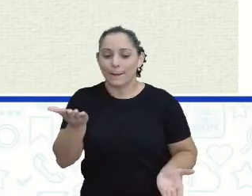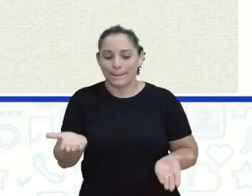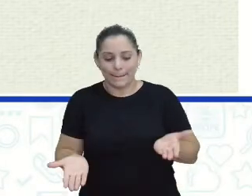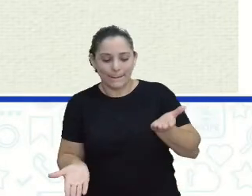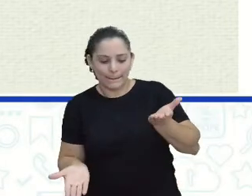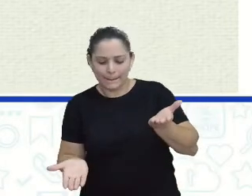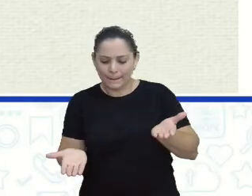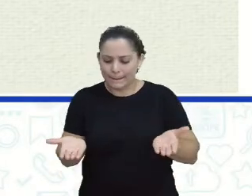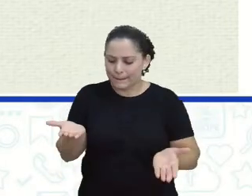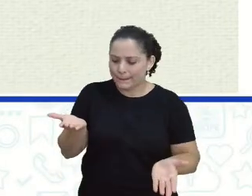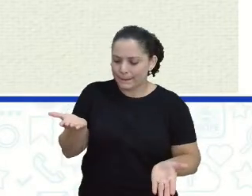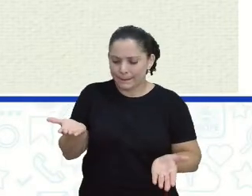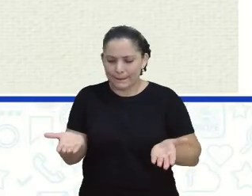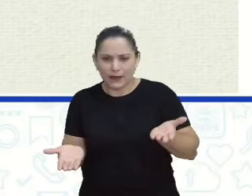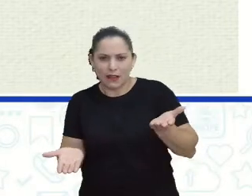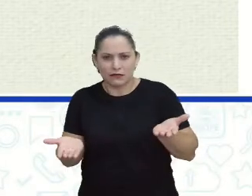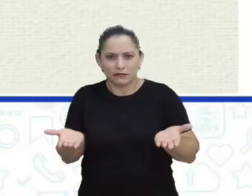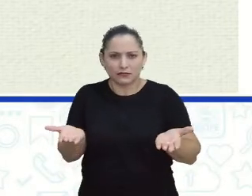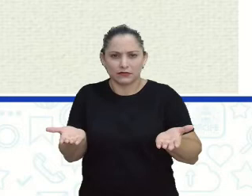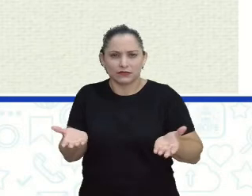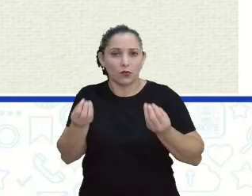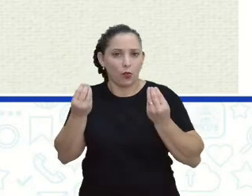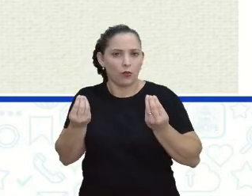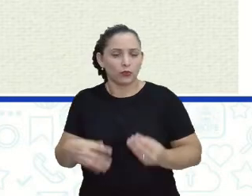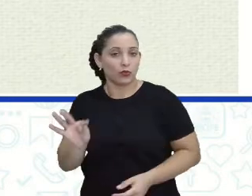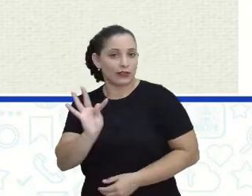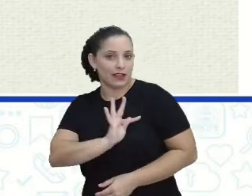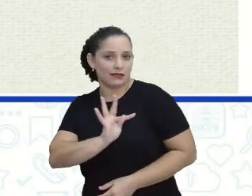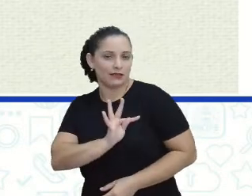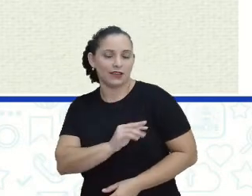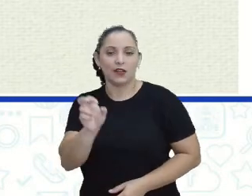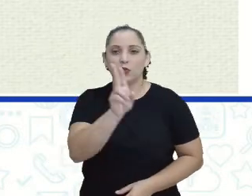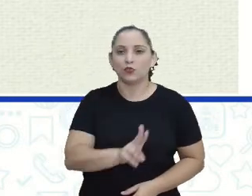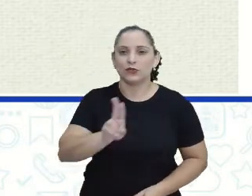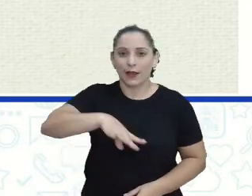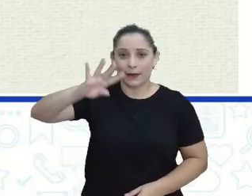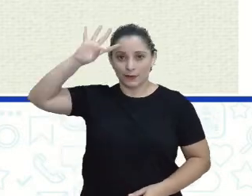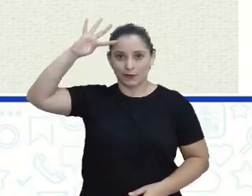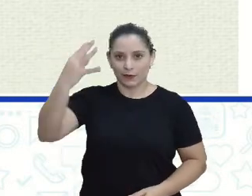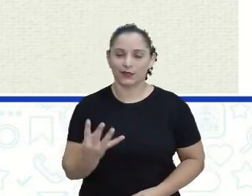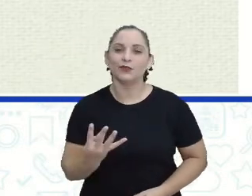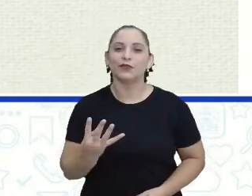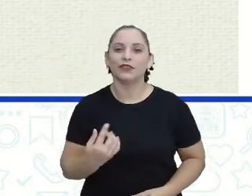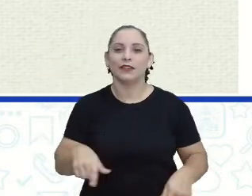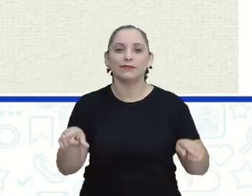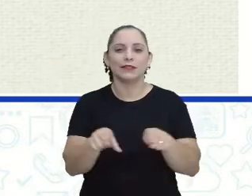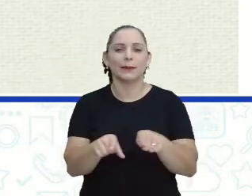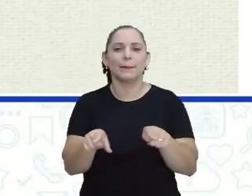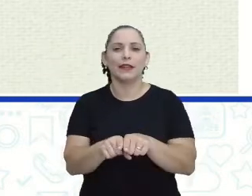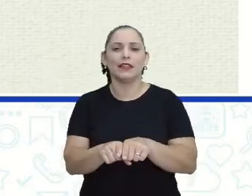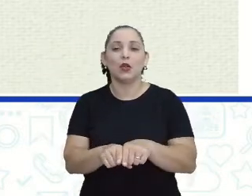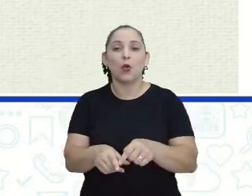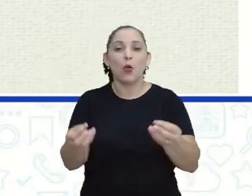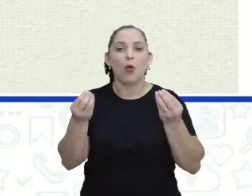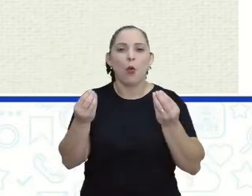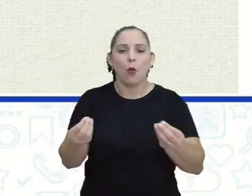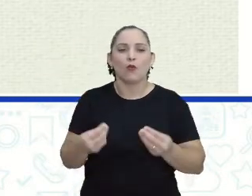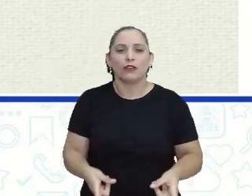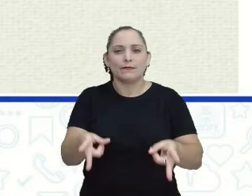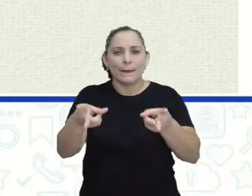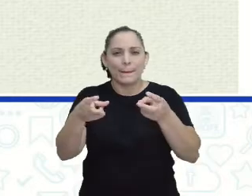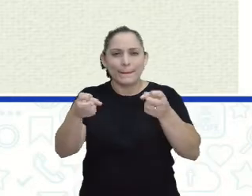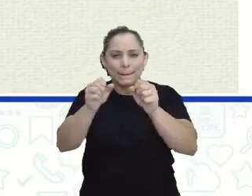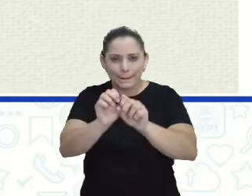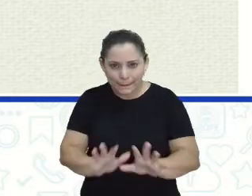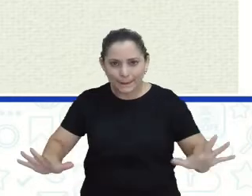vai ver como é que são as técnicas que a gente utiliza para resolver uma equação, como é que a gente vai tentar enxergar